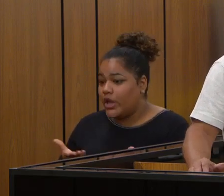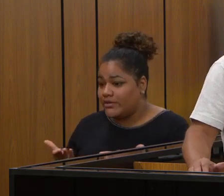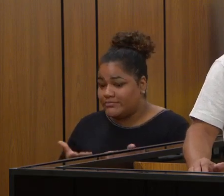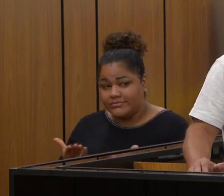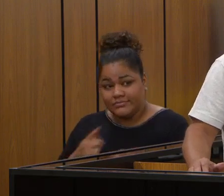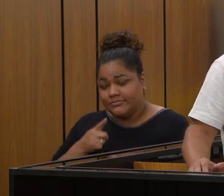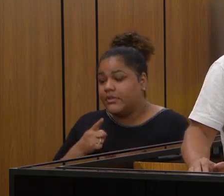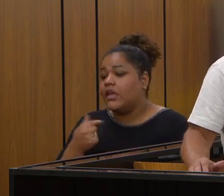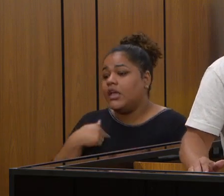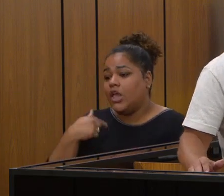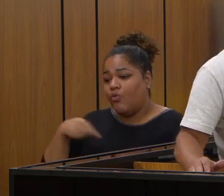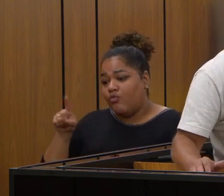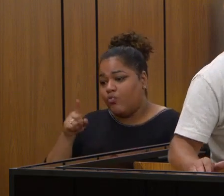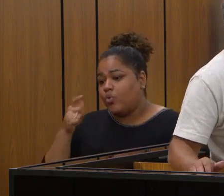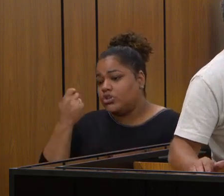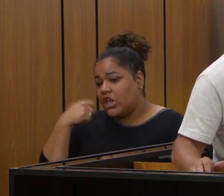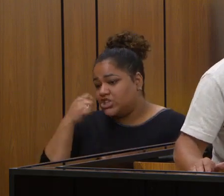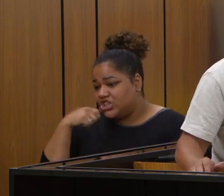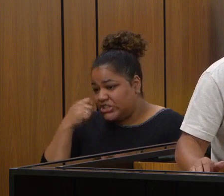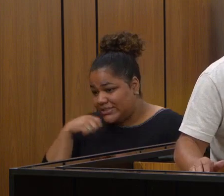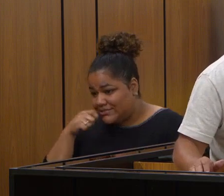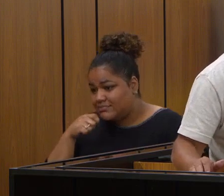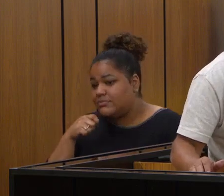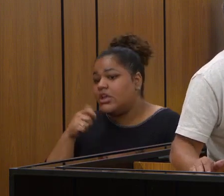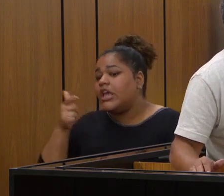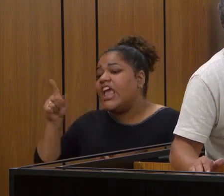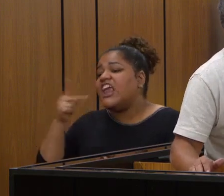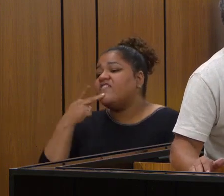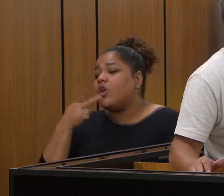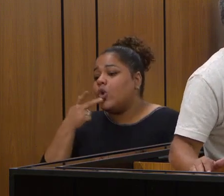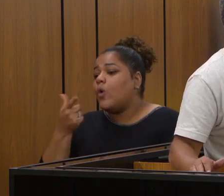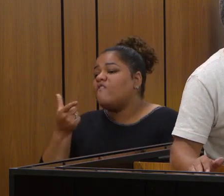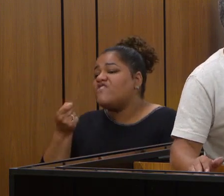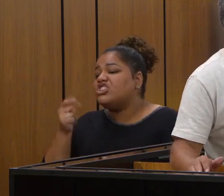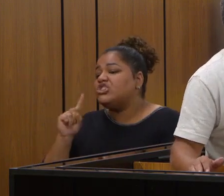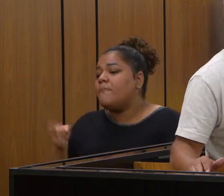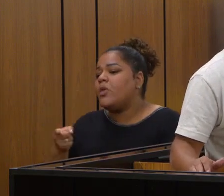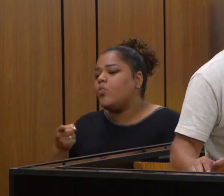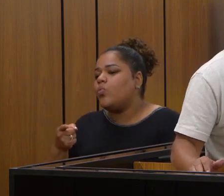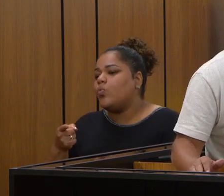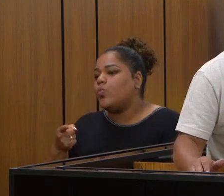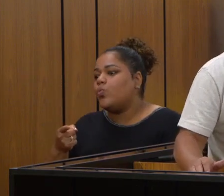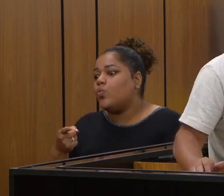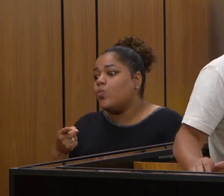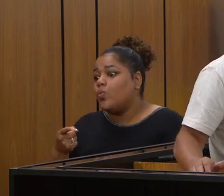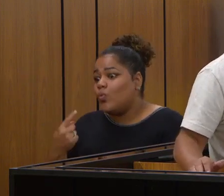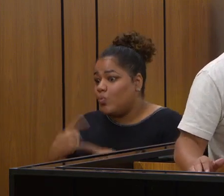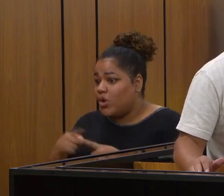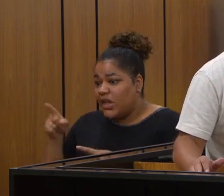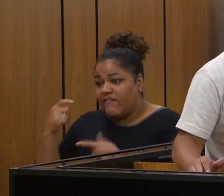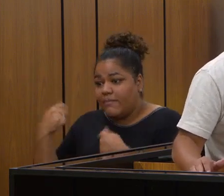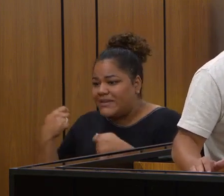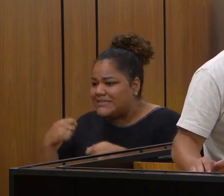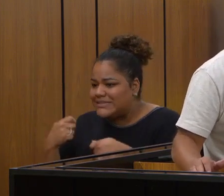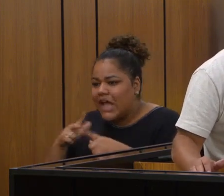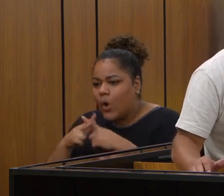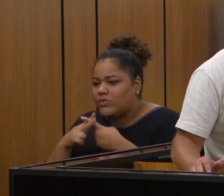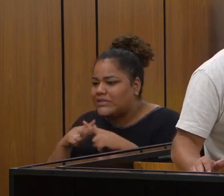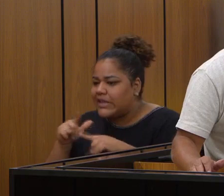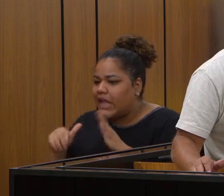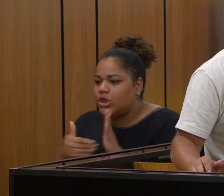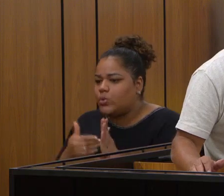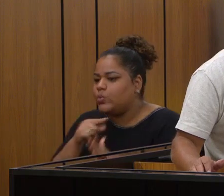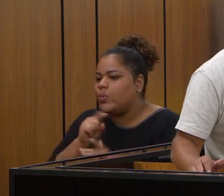no dentista o meu tratamento ficou em 20 mil Porque tudo que eles fizeram antes eu vou ter que fazer de novo